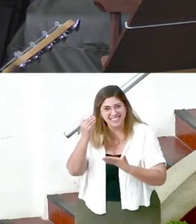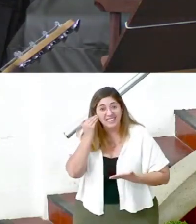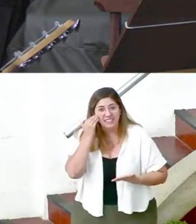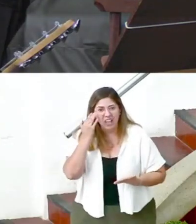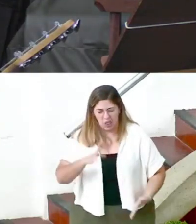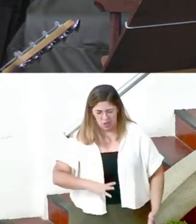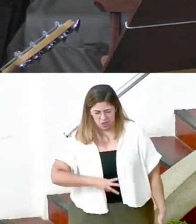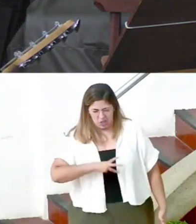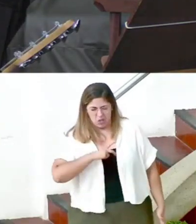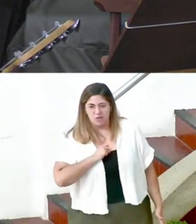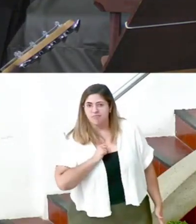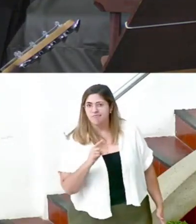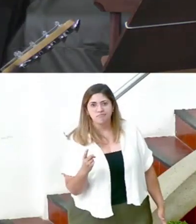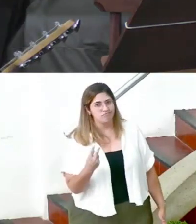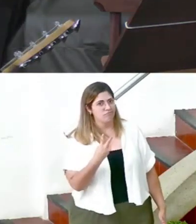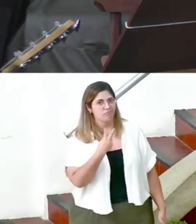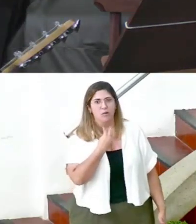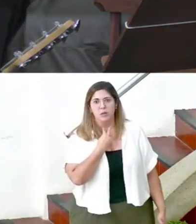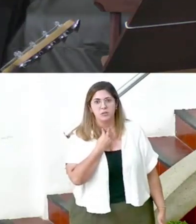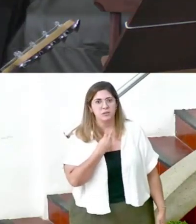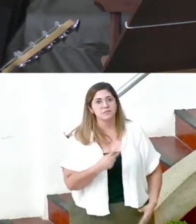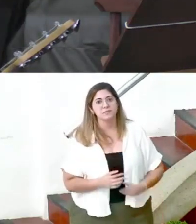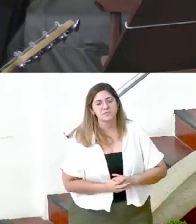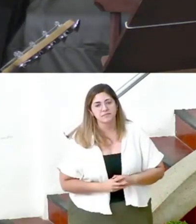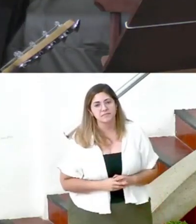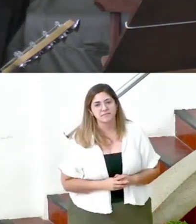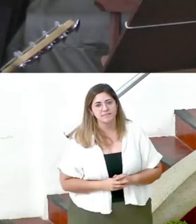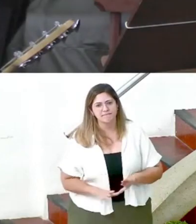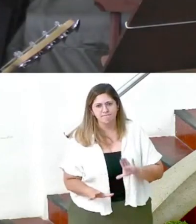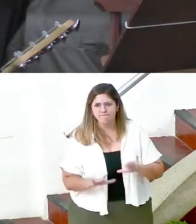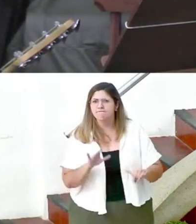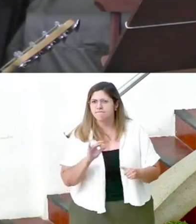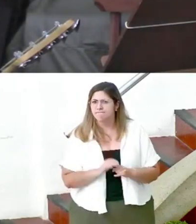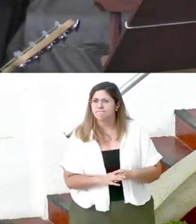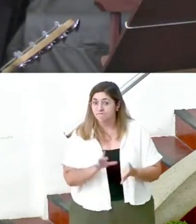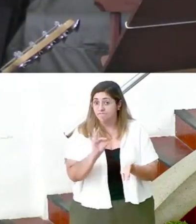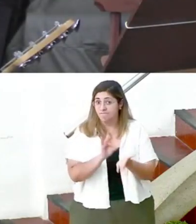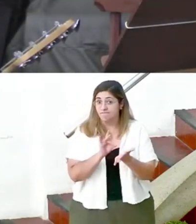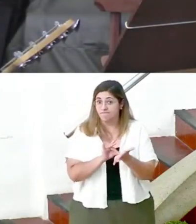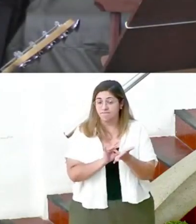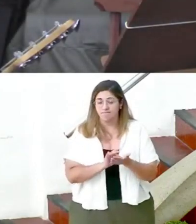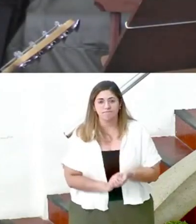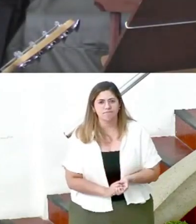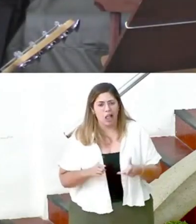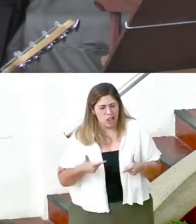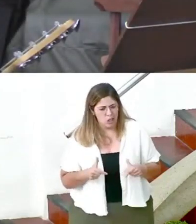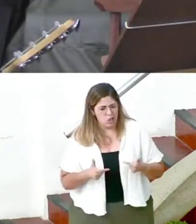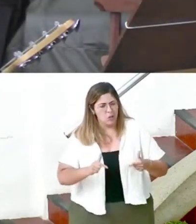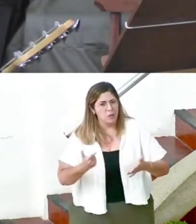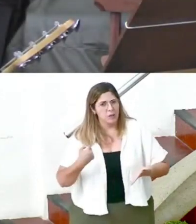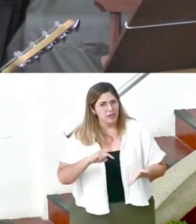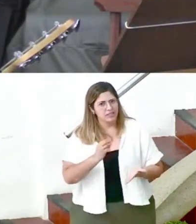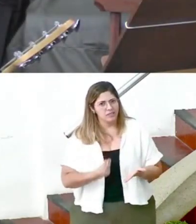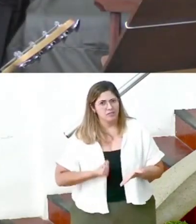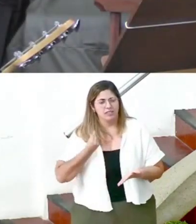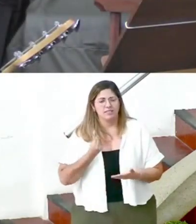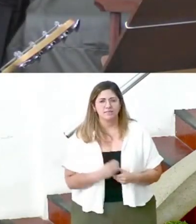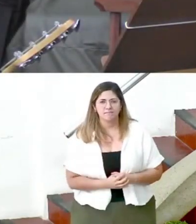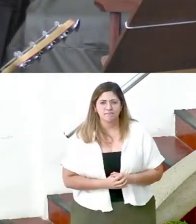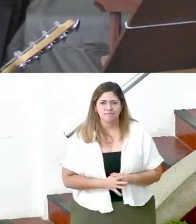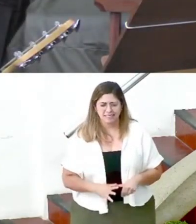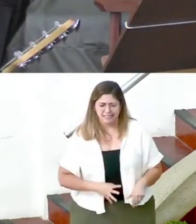orgulhosa, irmãos. Simples assim. Parece mesmo. Isso é uma luta para nós. Porque a gente tem um